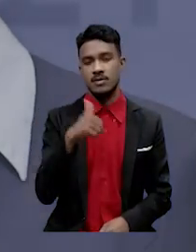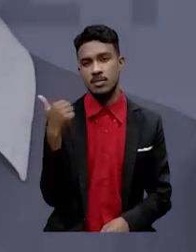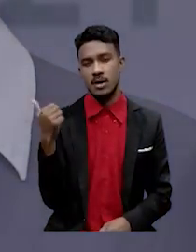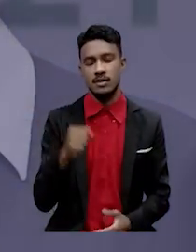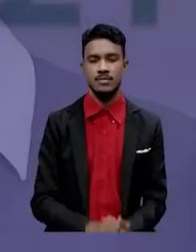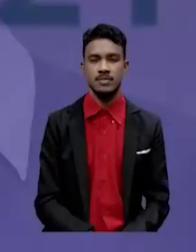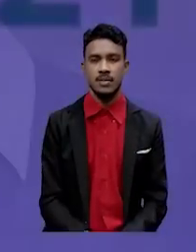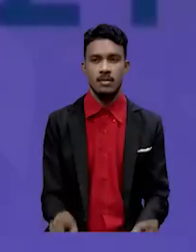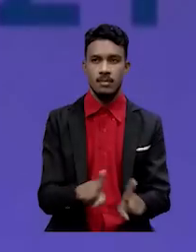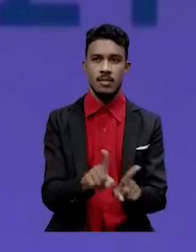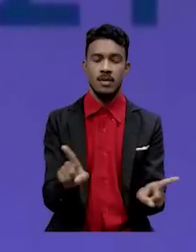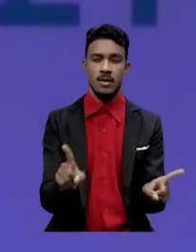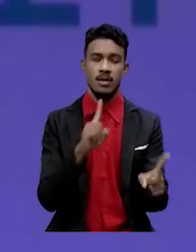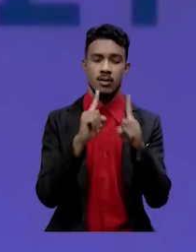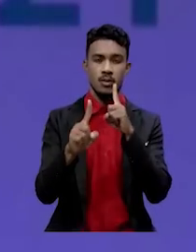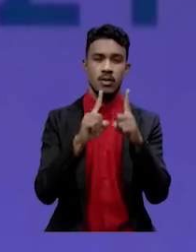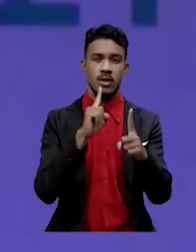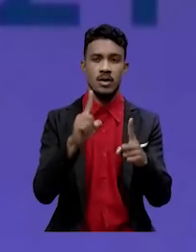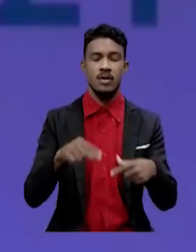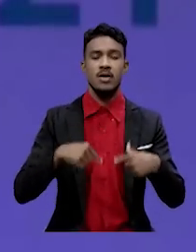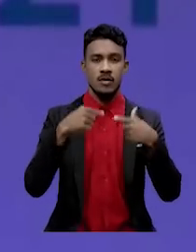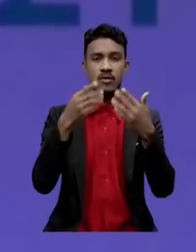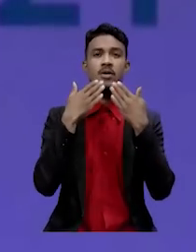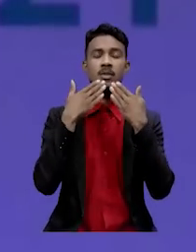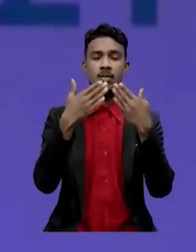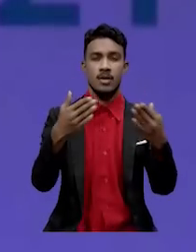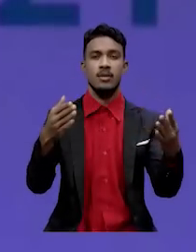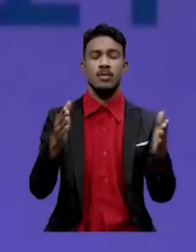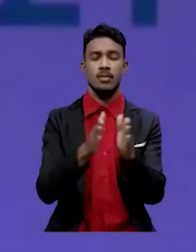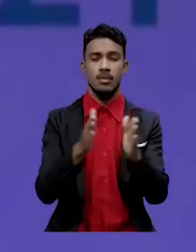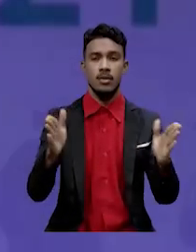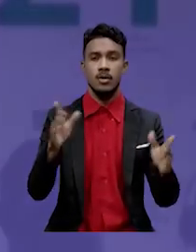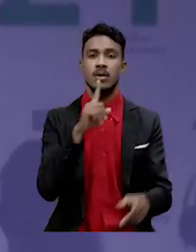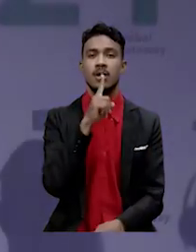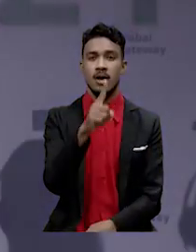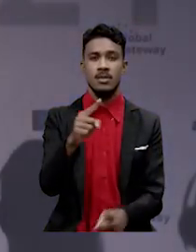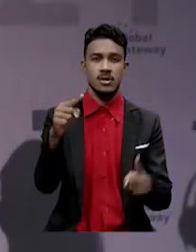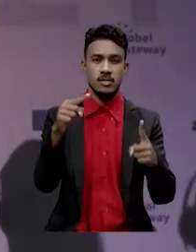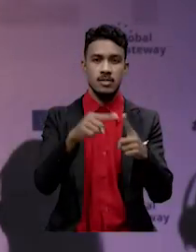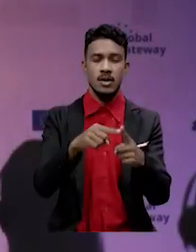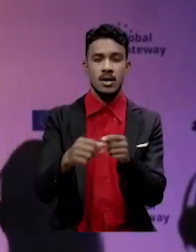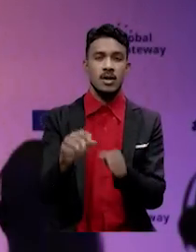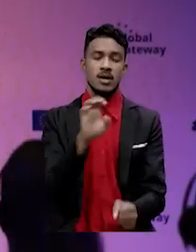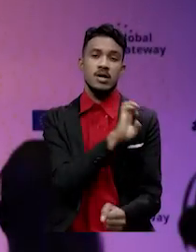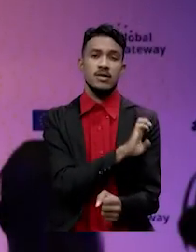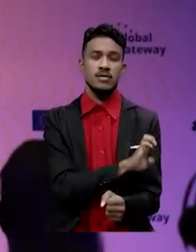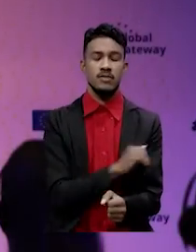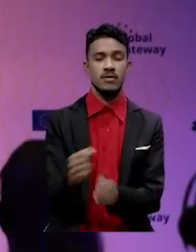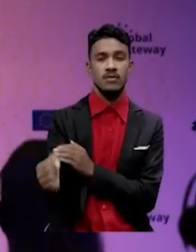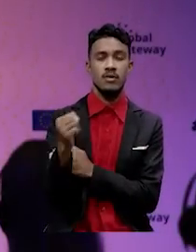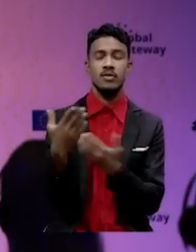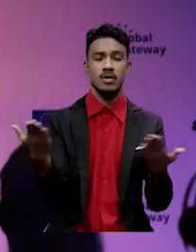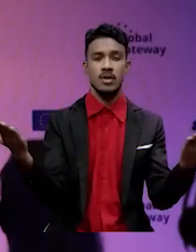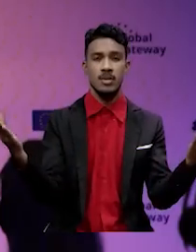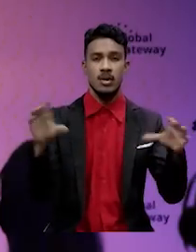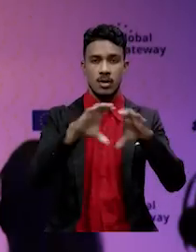Mas que colia, foi a preço bote, até mesmo a iniciativa no esforço bote, a Comissão Europeia,